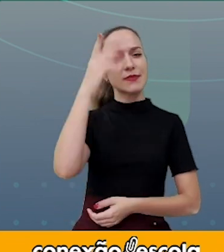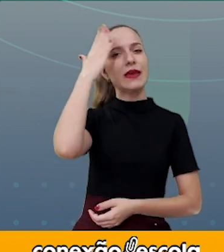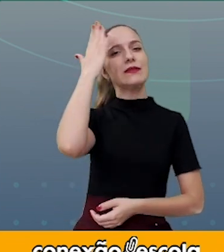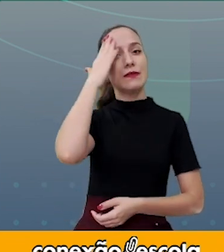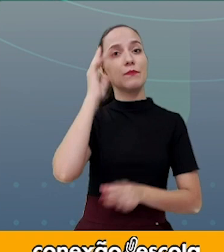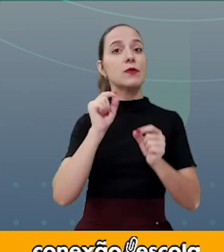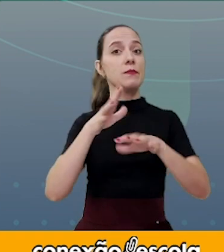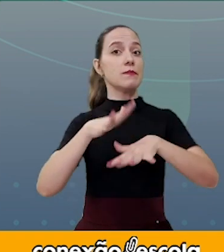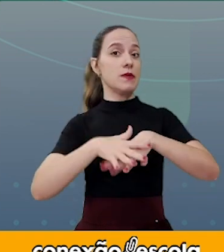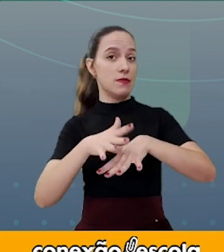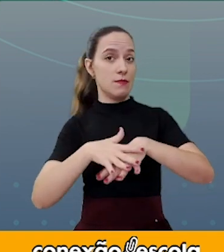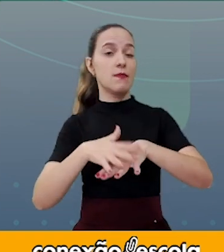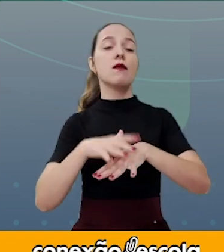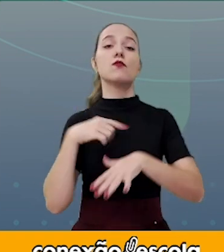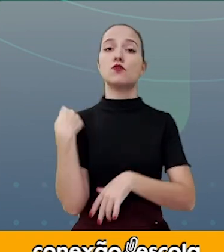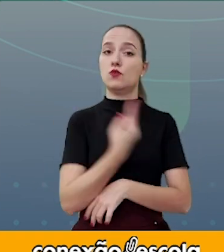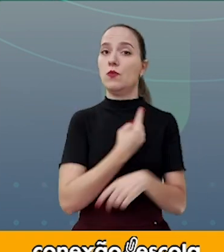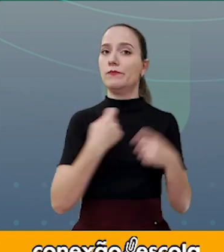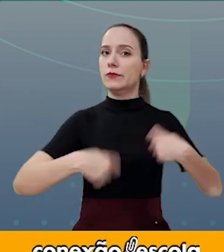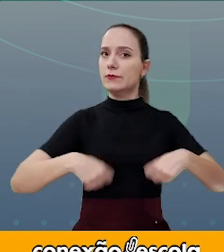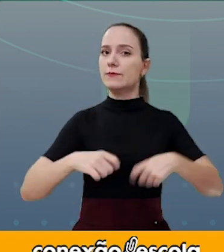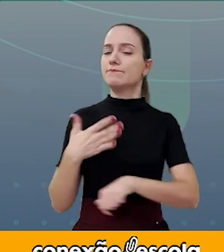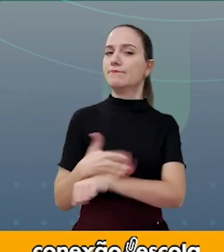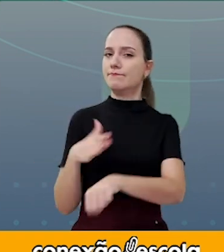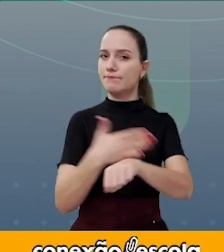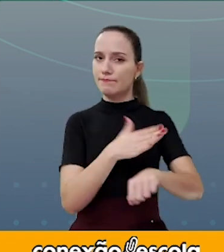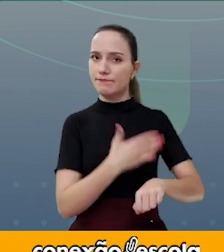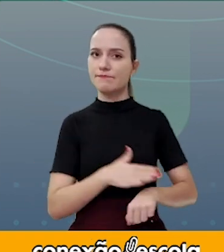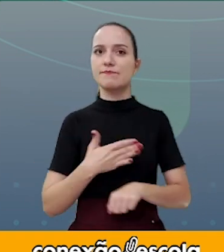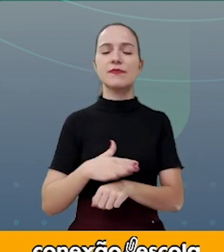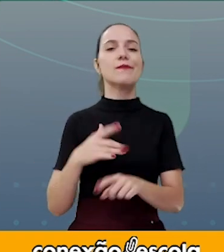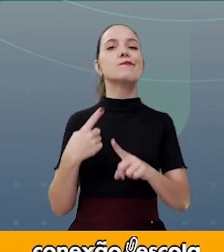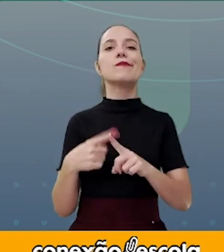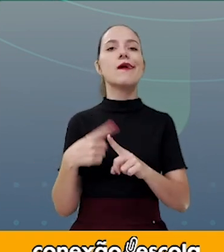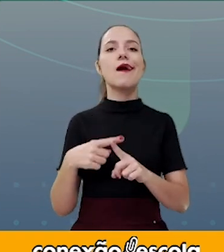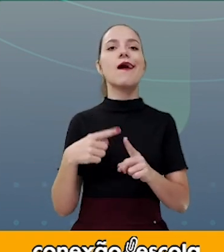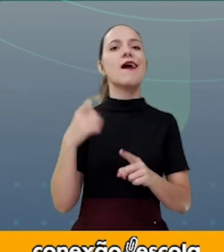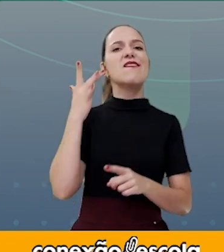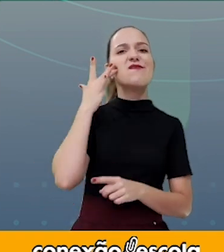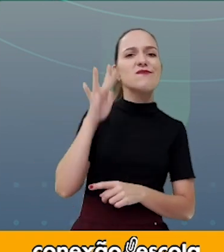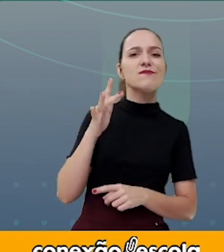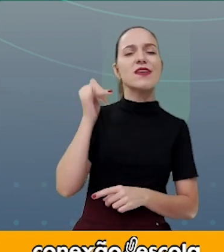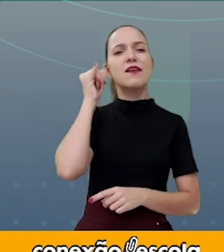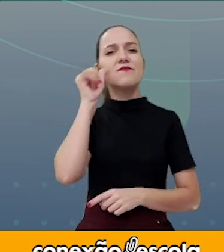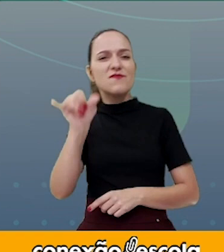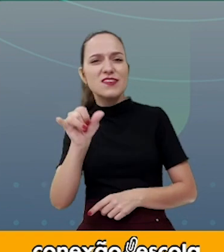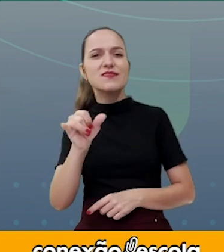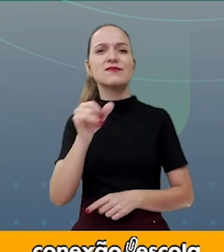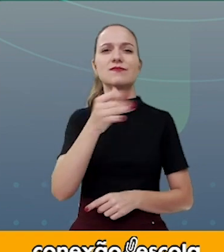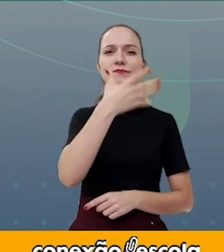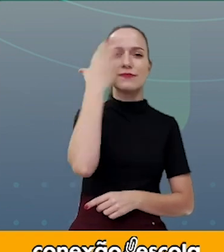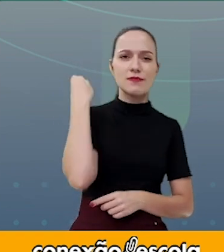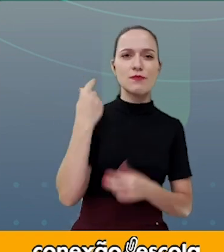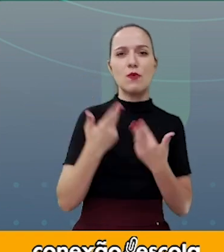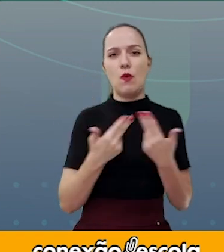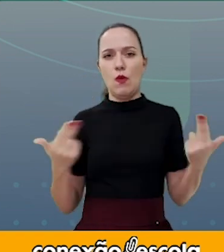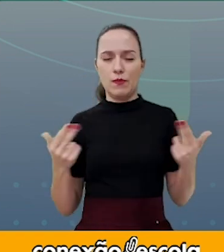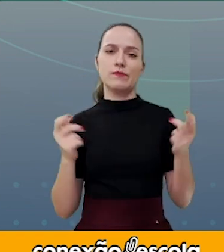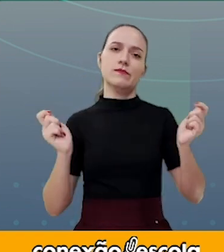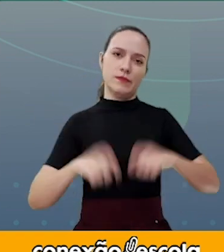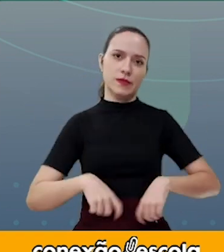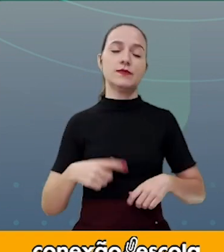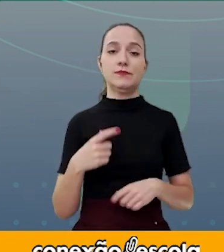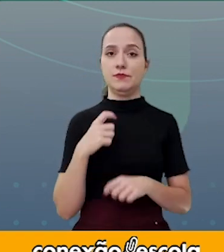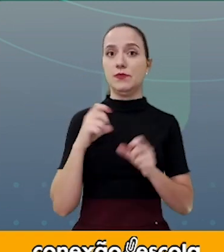na matemática, se a gente não colocar em prática, a gente não internaliza o que nós estamos